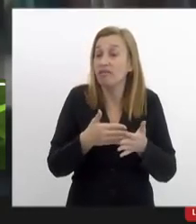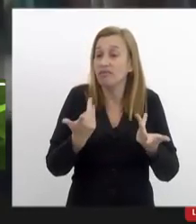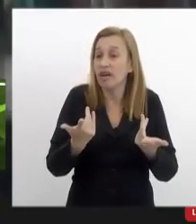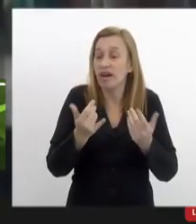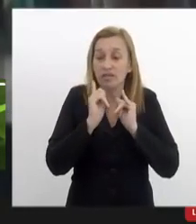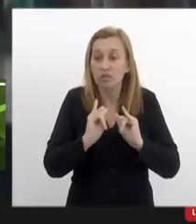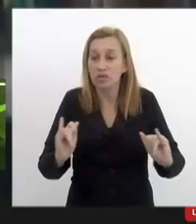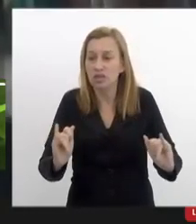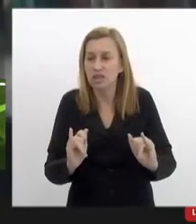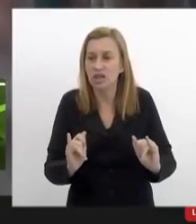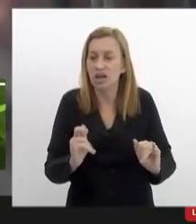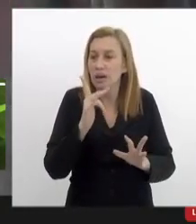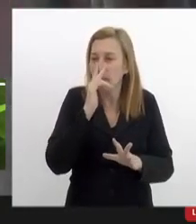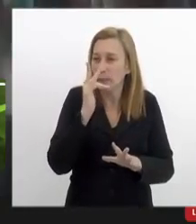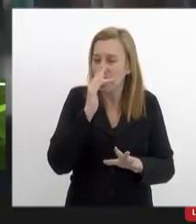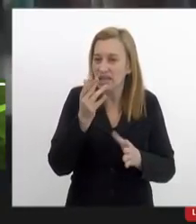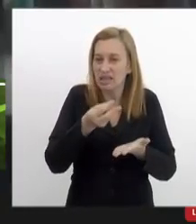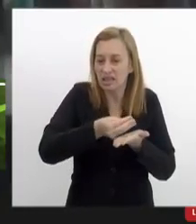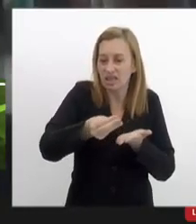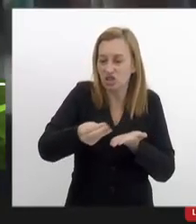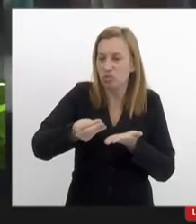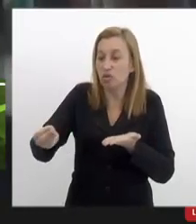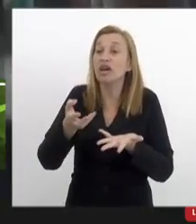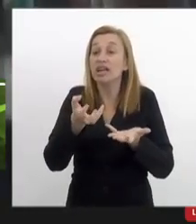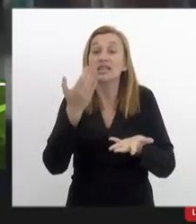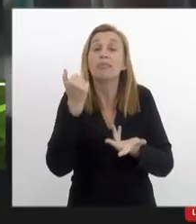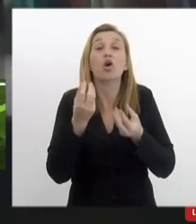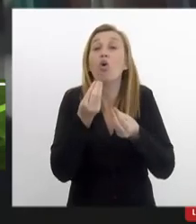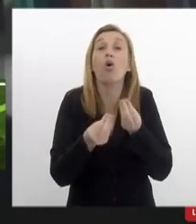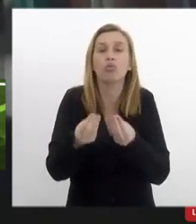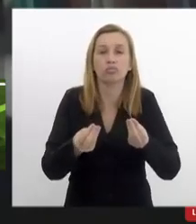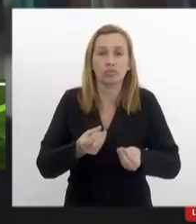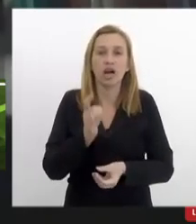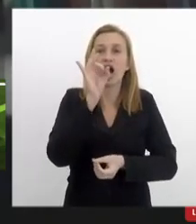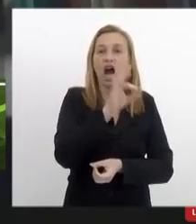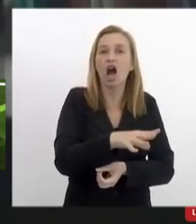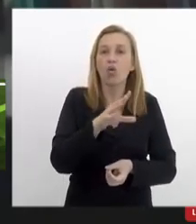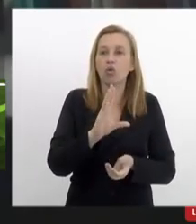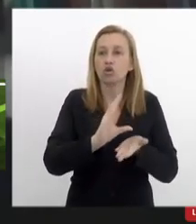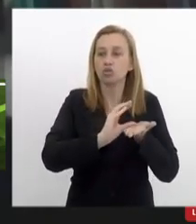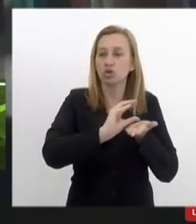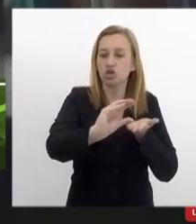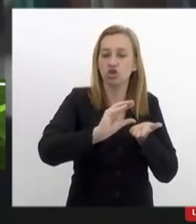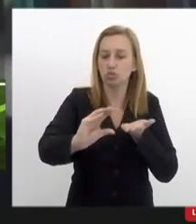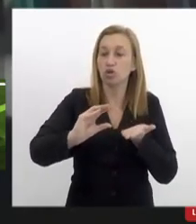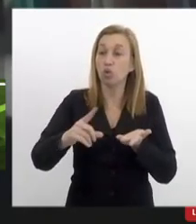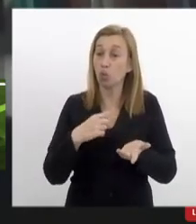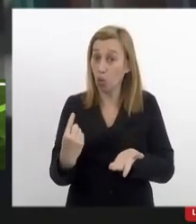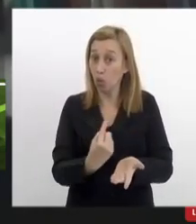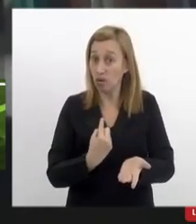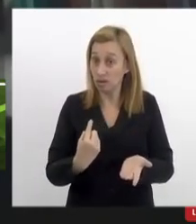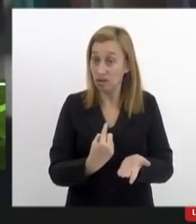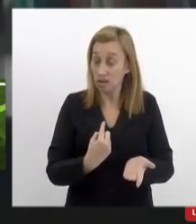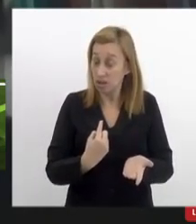que está até sendo feita uma distribuição, nós queremos saber como. A última realização nossa